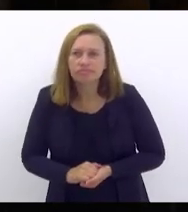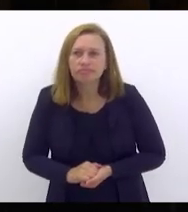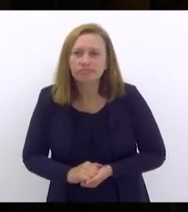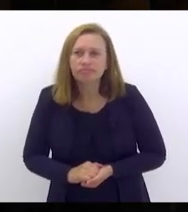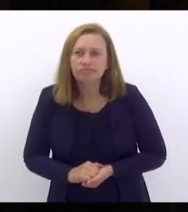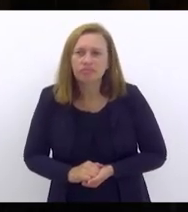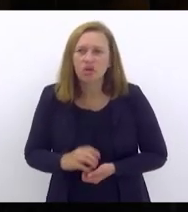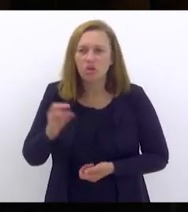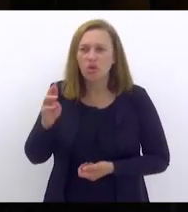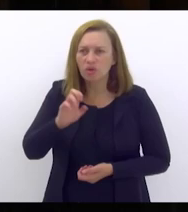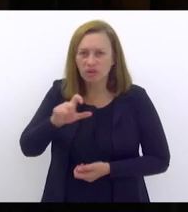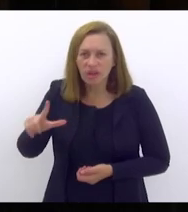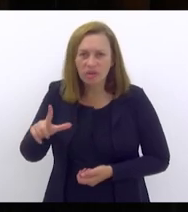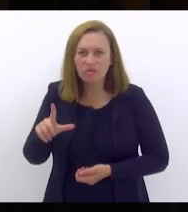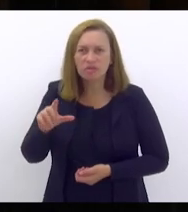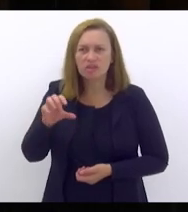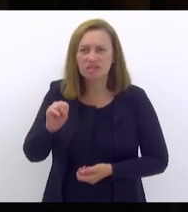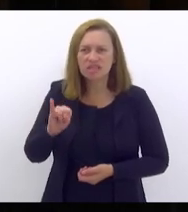O coronel Cid?